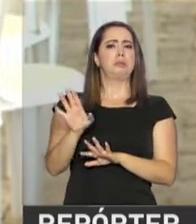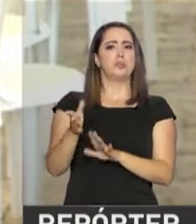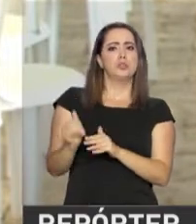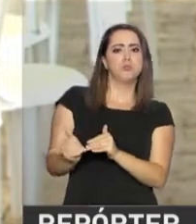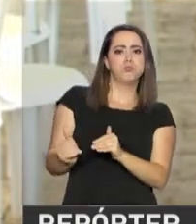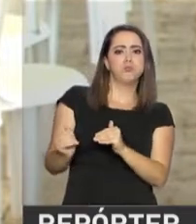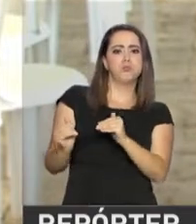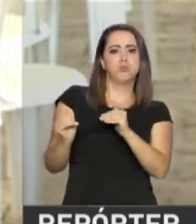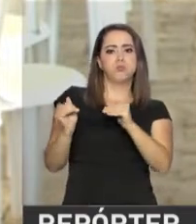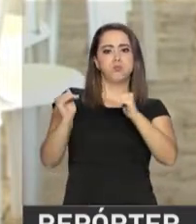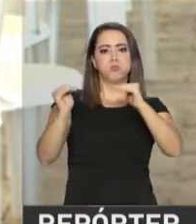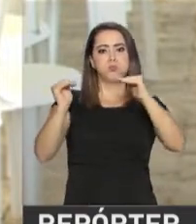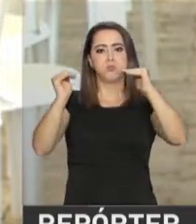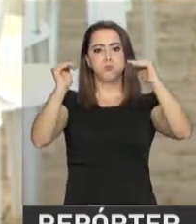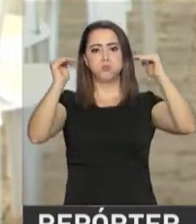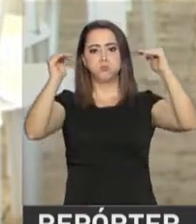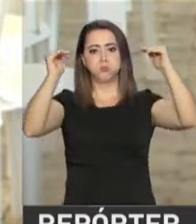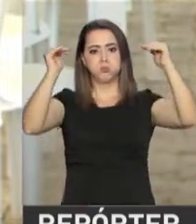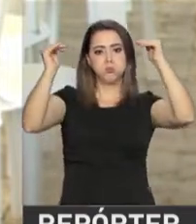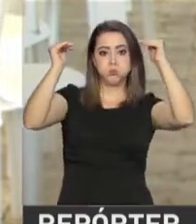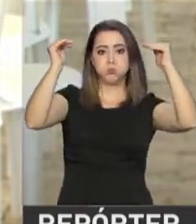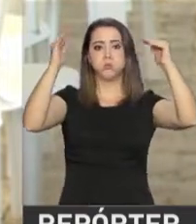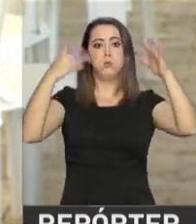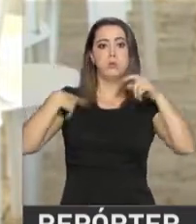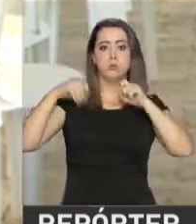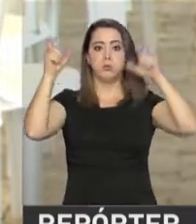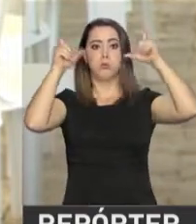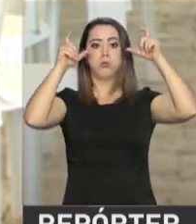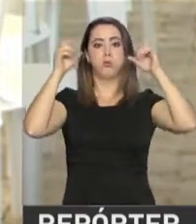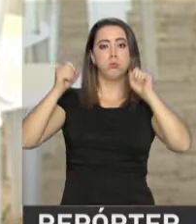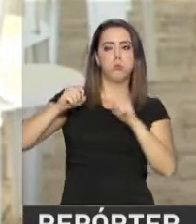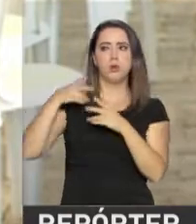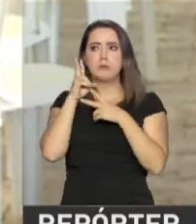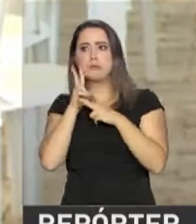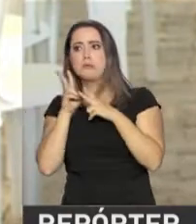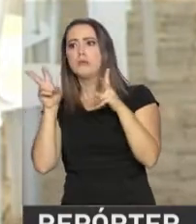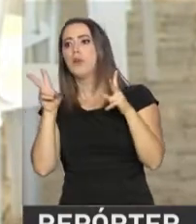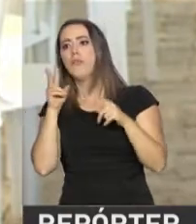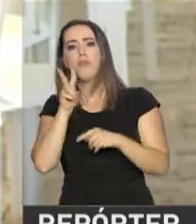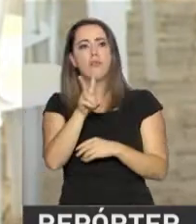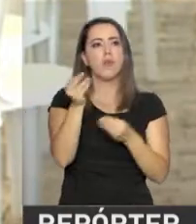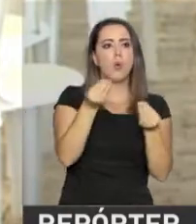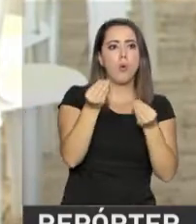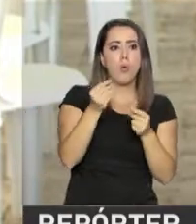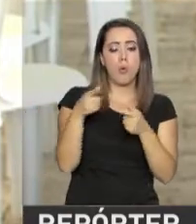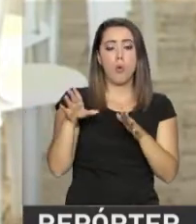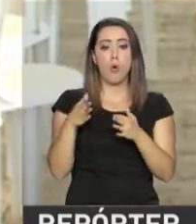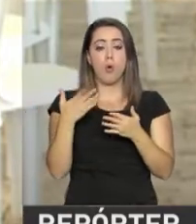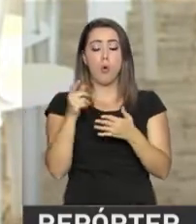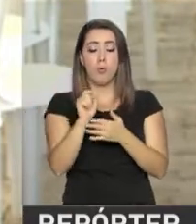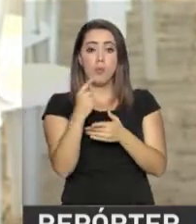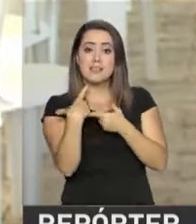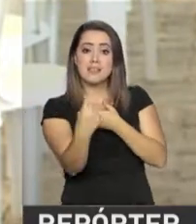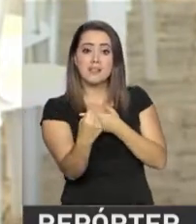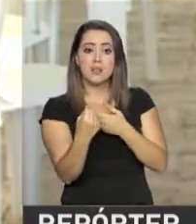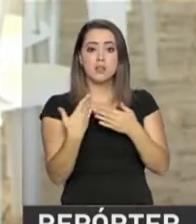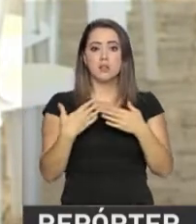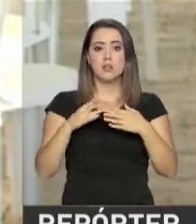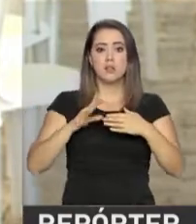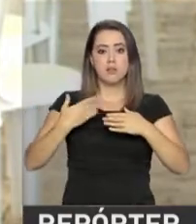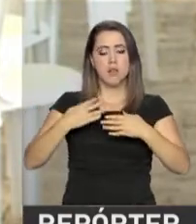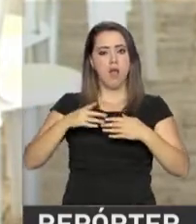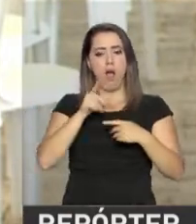tinha tudo acordado com a direção de seu olhar vai poder sair nem quando eu olhei a verdadeira no muro da varanda